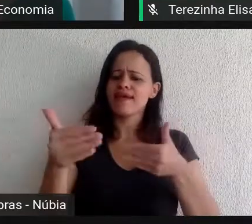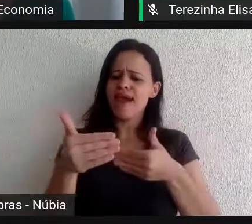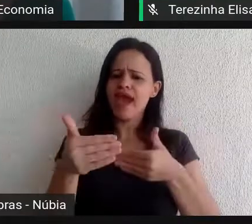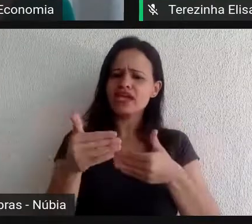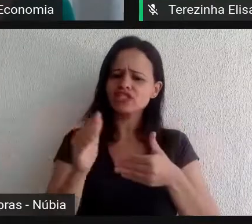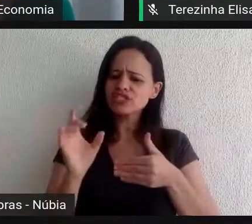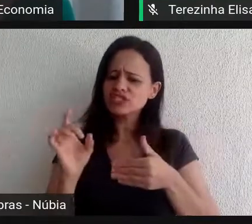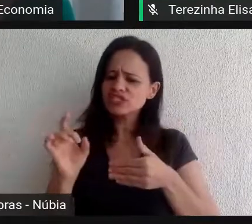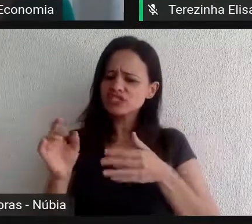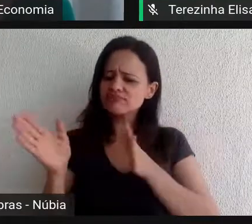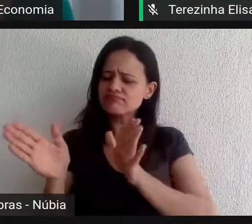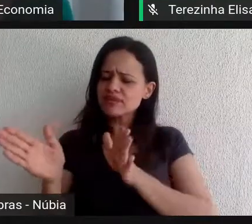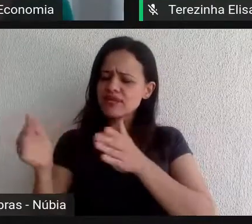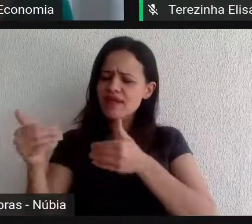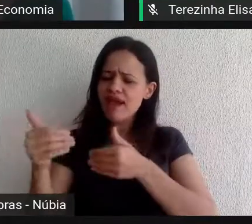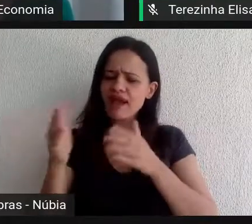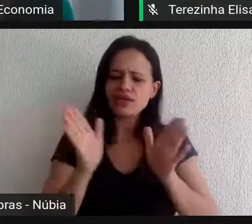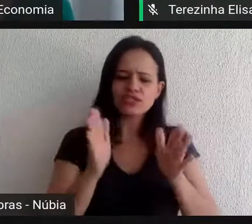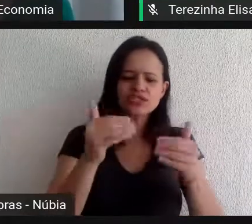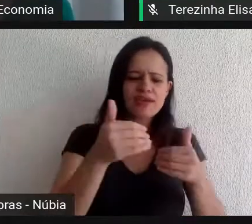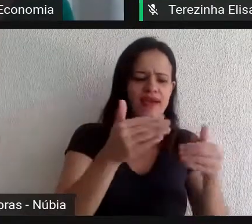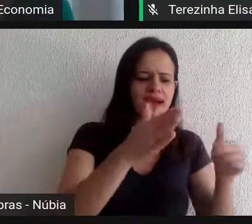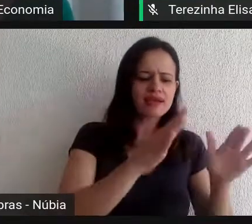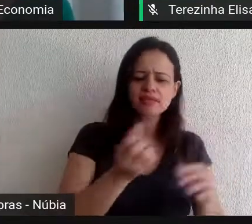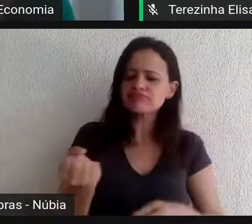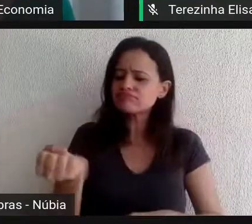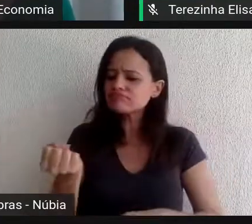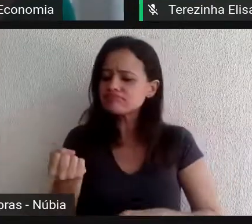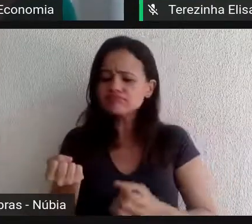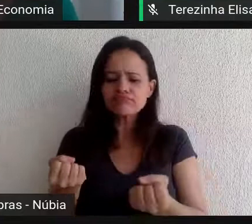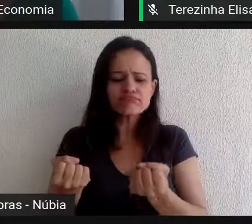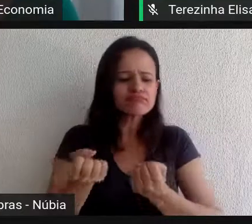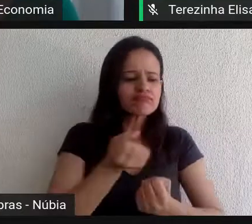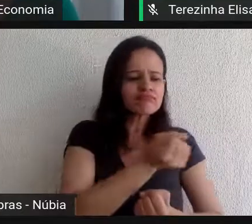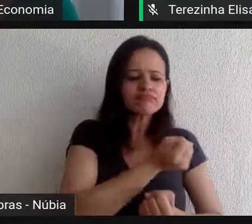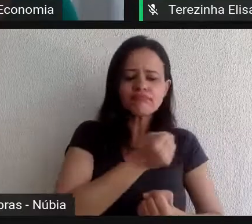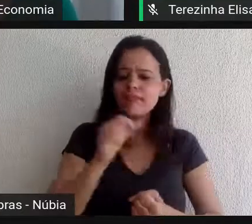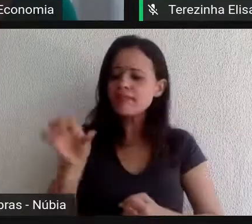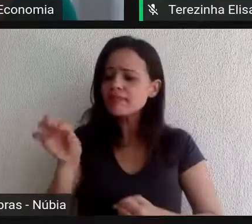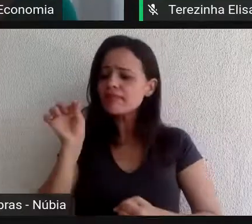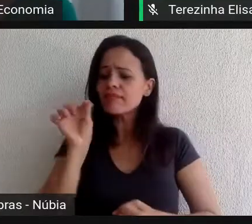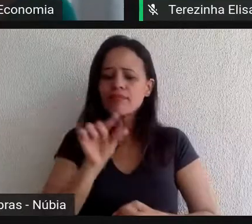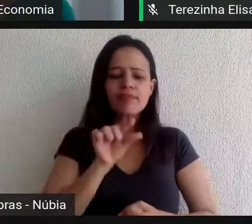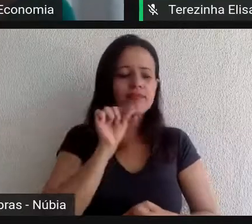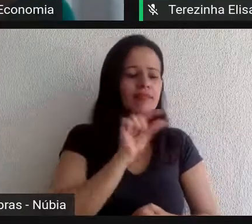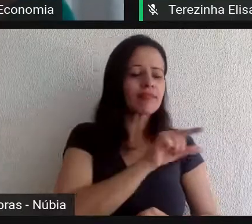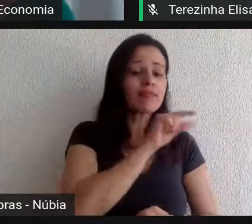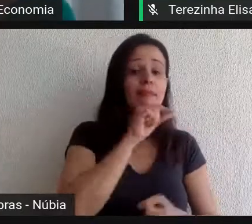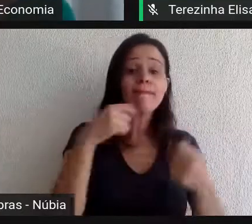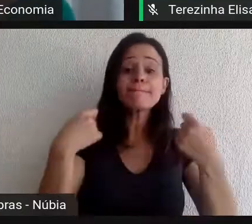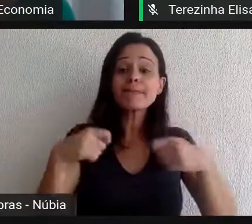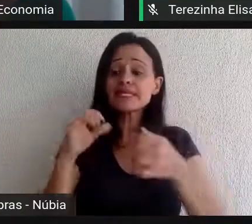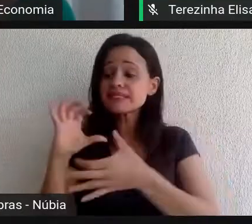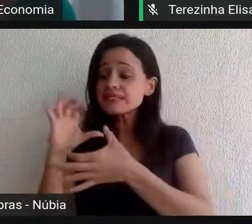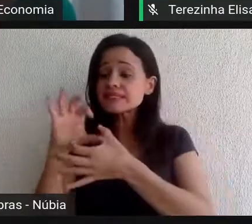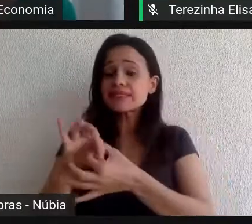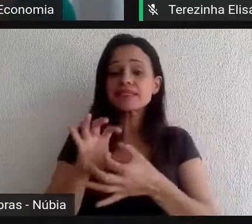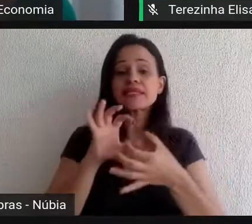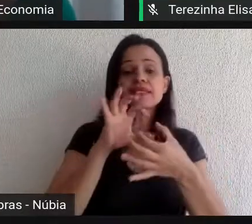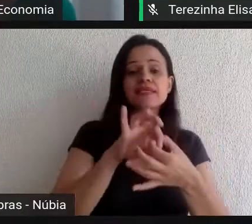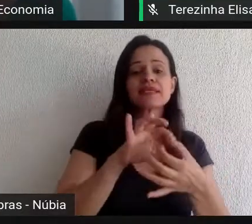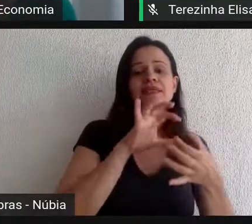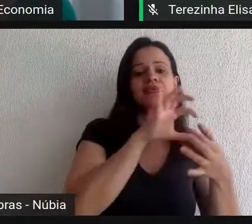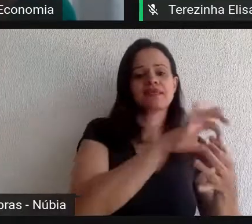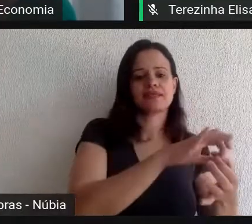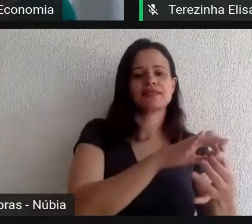momento, é trazer a ferramenta necessária para que o parlamentar, que é o nosso maior cliente na consultoria legislativa, tenha os elementos para exercer